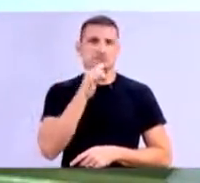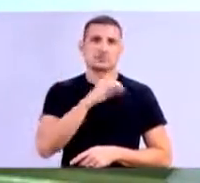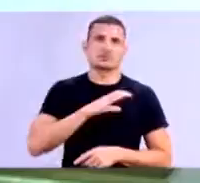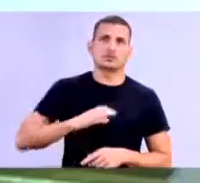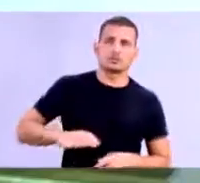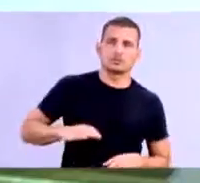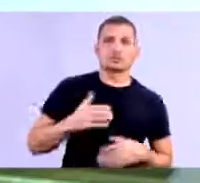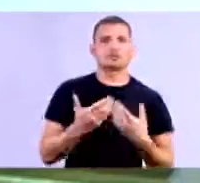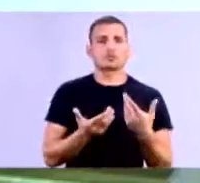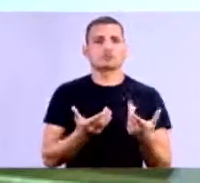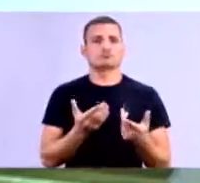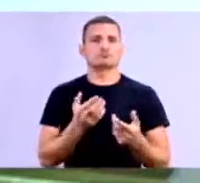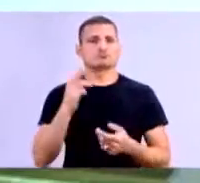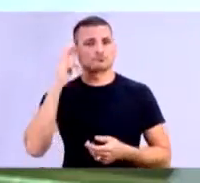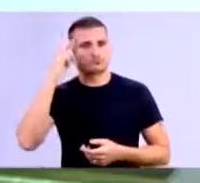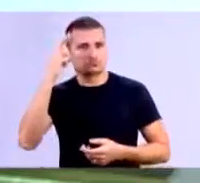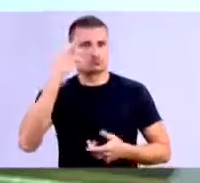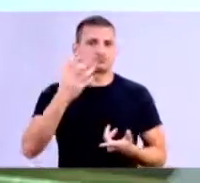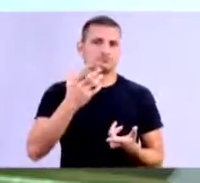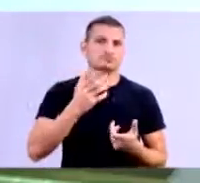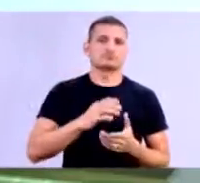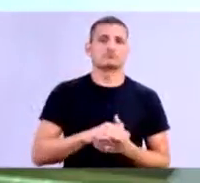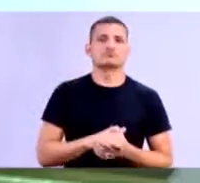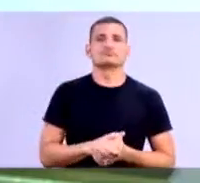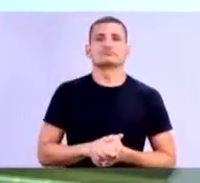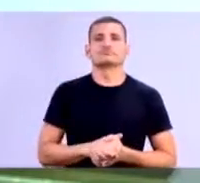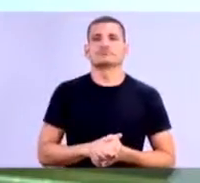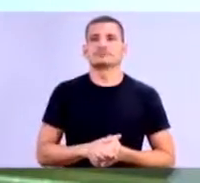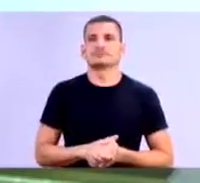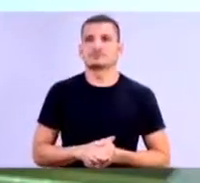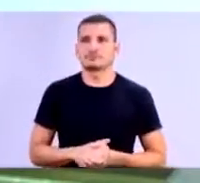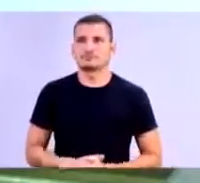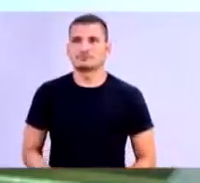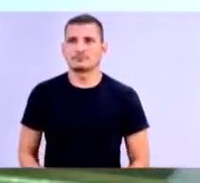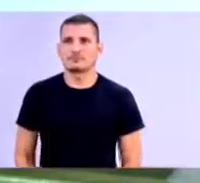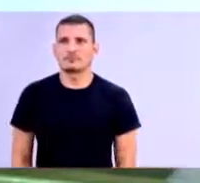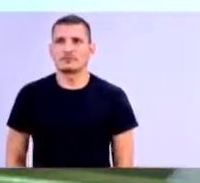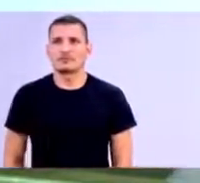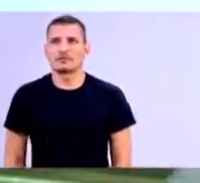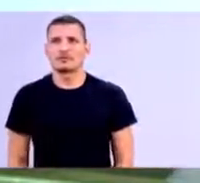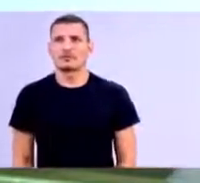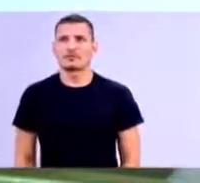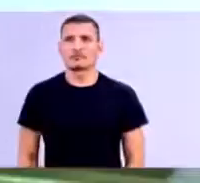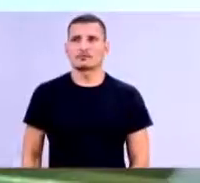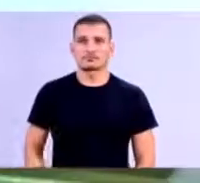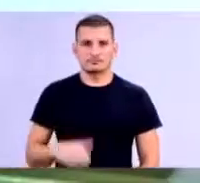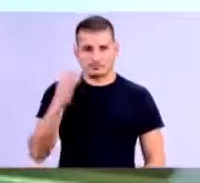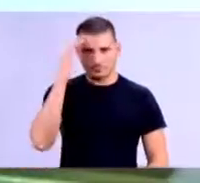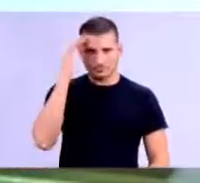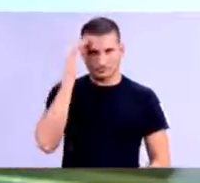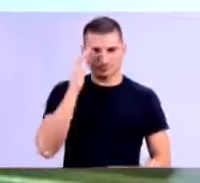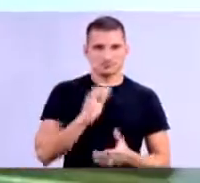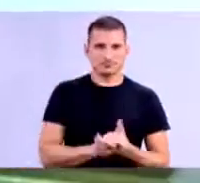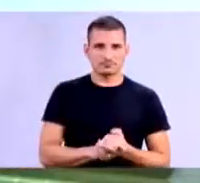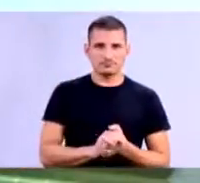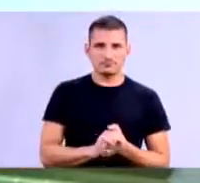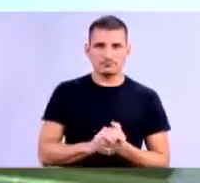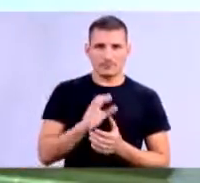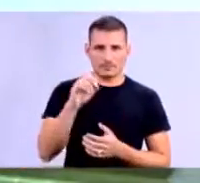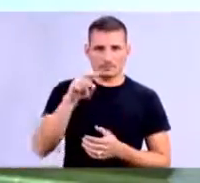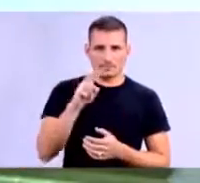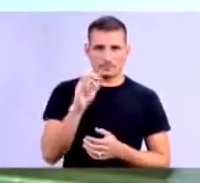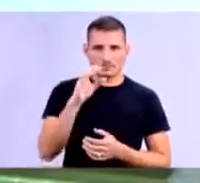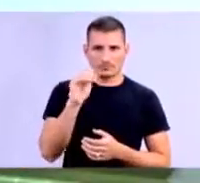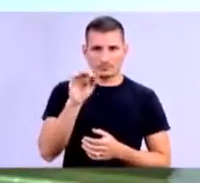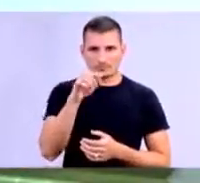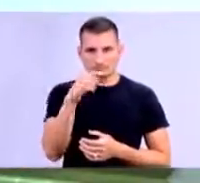convocação, todos os doutores deveriam participar. Entenderam a diferença entre convocação e